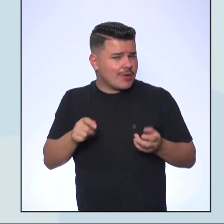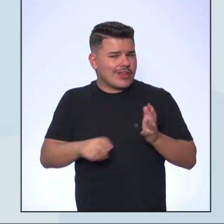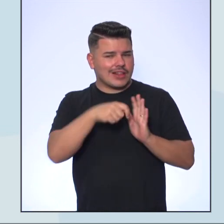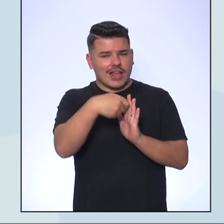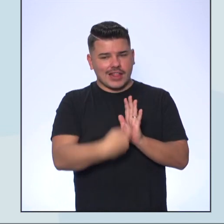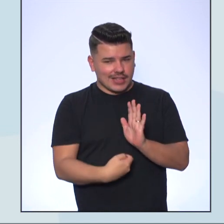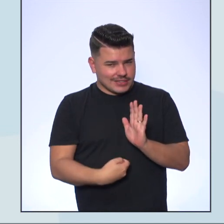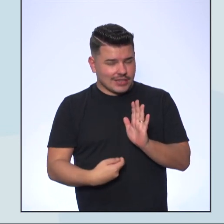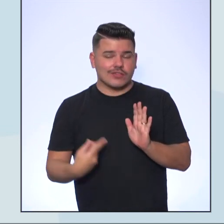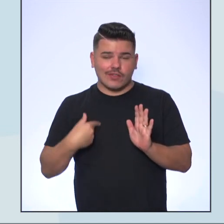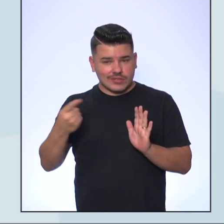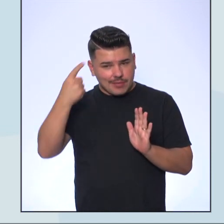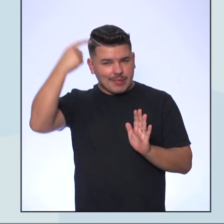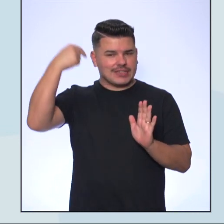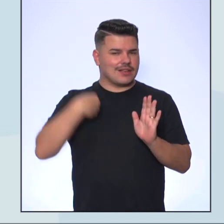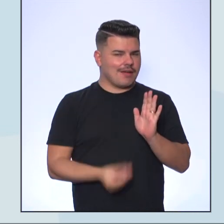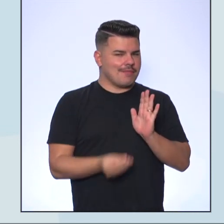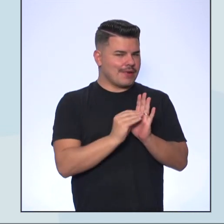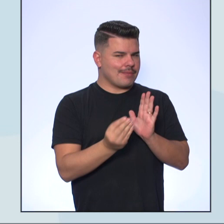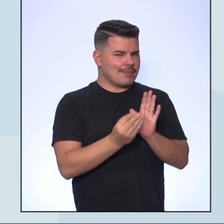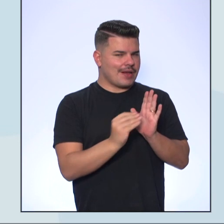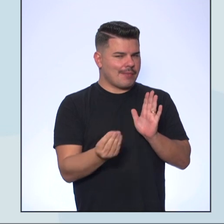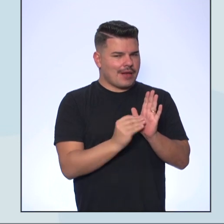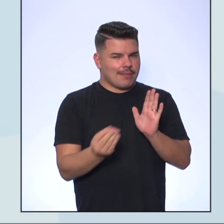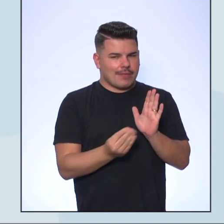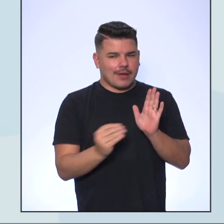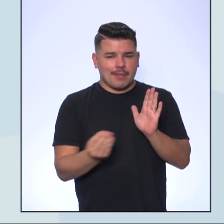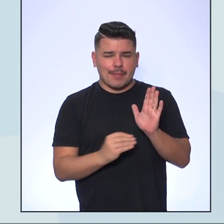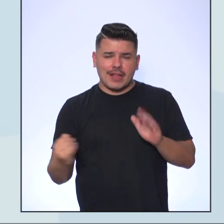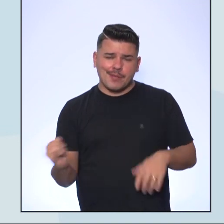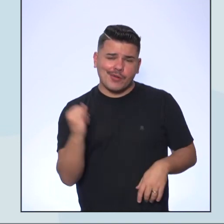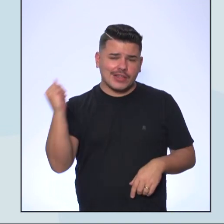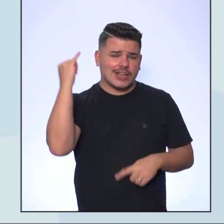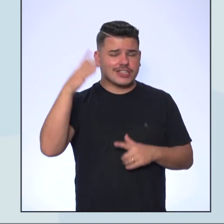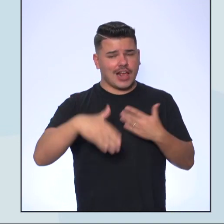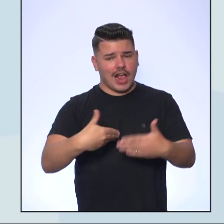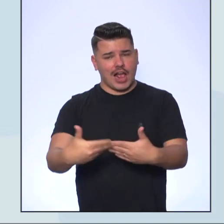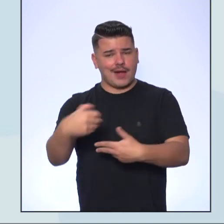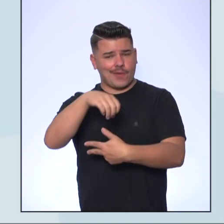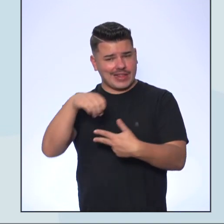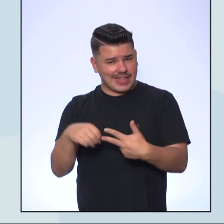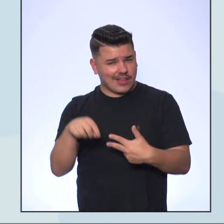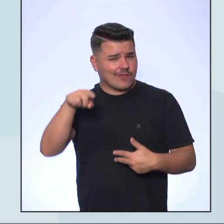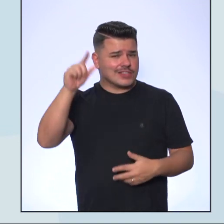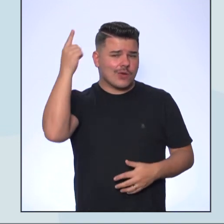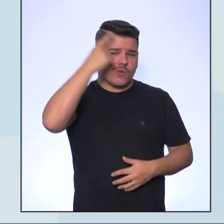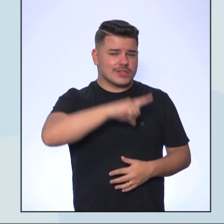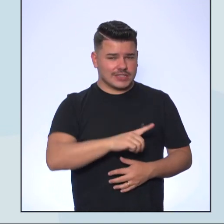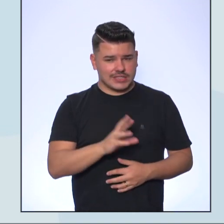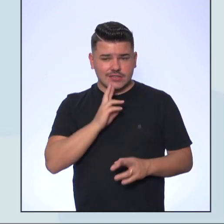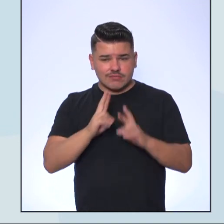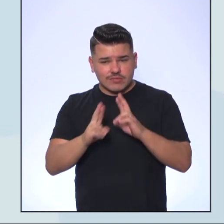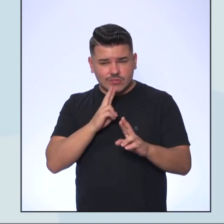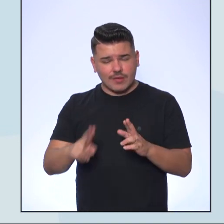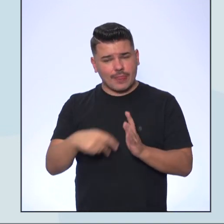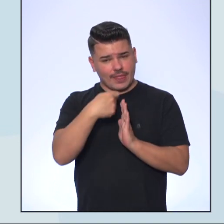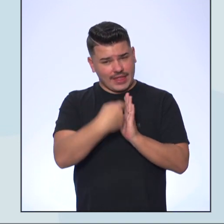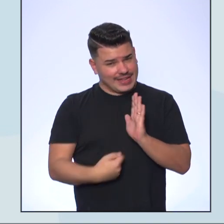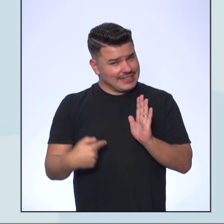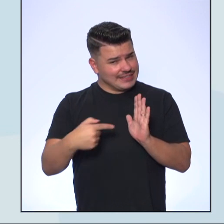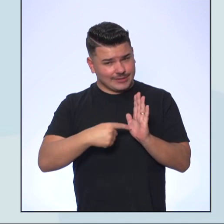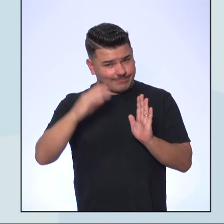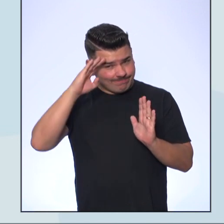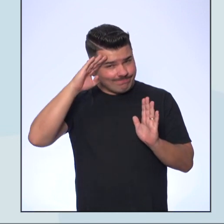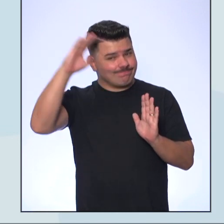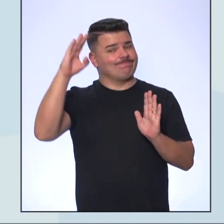redação. Então, a redação é muito importante no processo do Enem. Logicamente, ela é um decisor neste